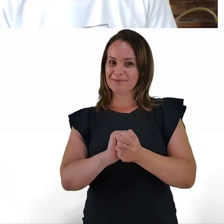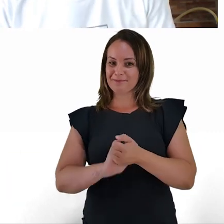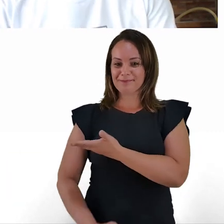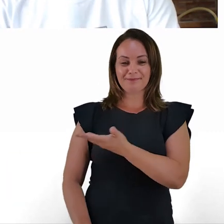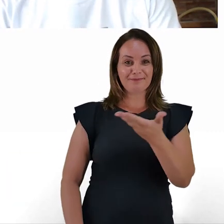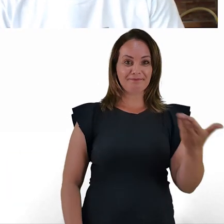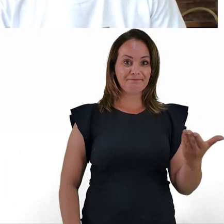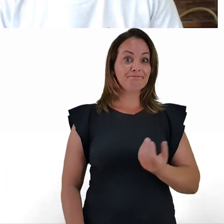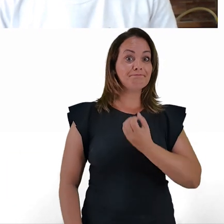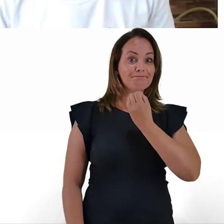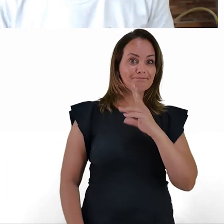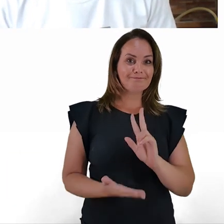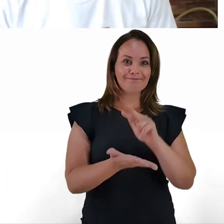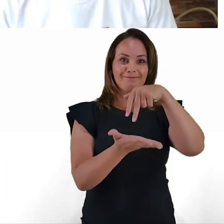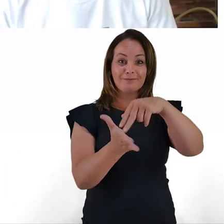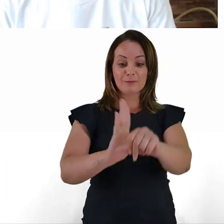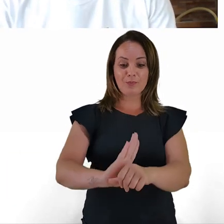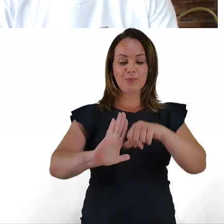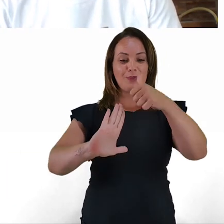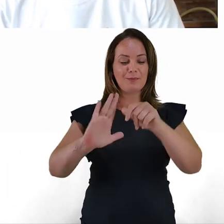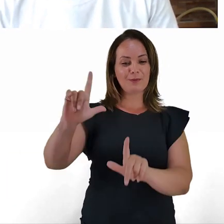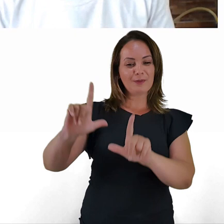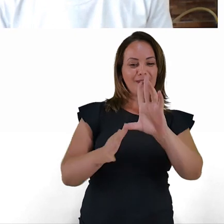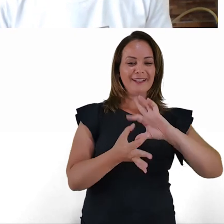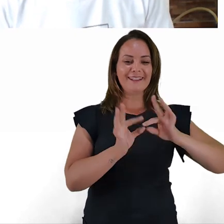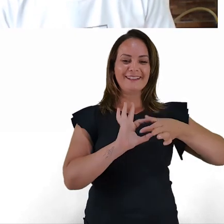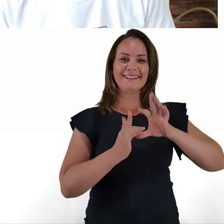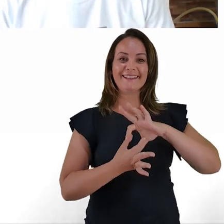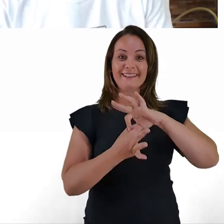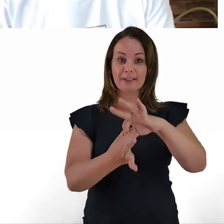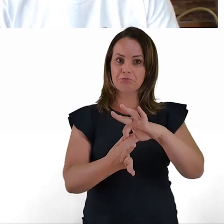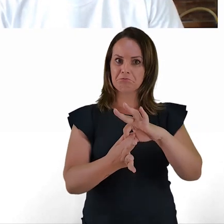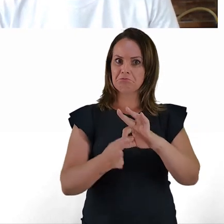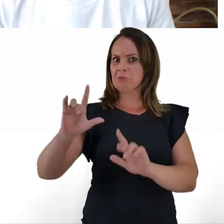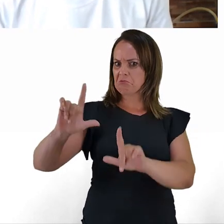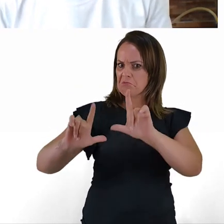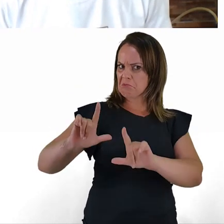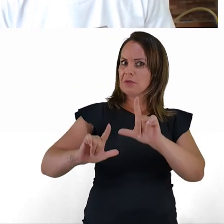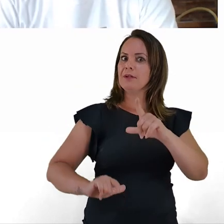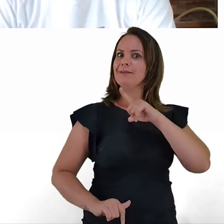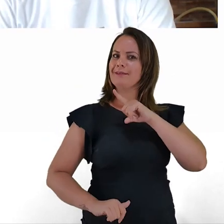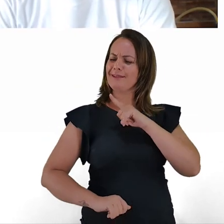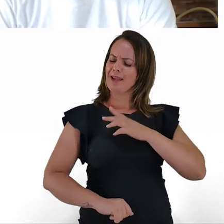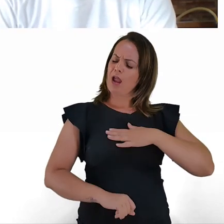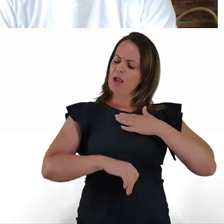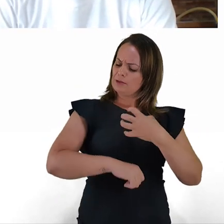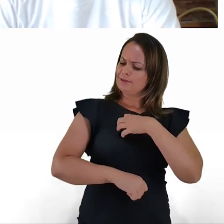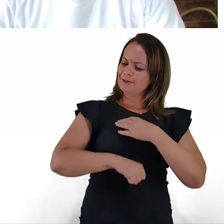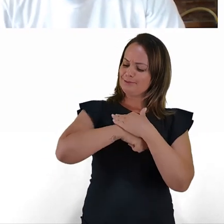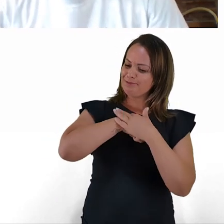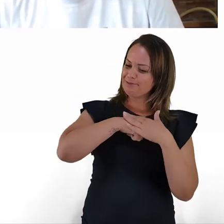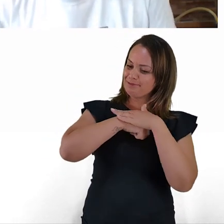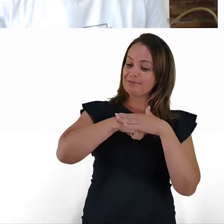Muito bom poder participar aí pela primeira vez do programa Ciência e Cultura Vamos Brincar, que é um programa que a gente tem bastante carinho, né? Uma